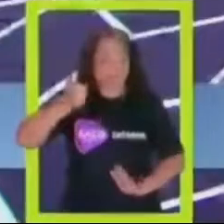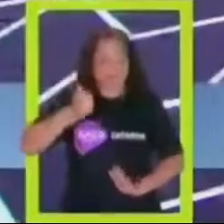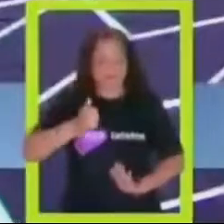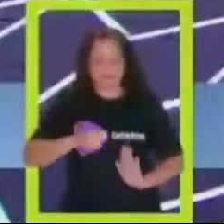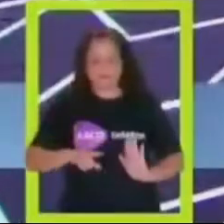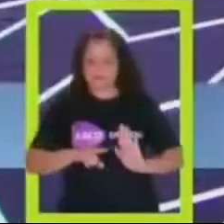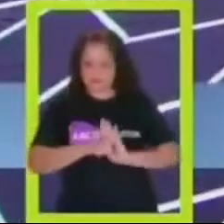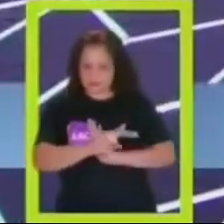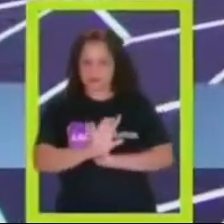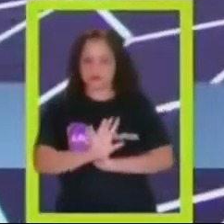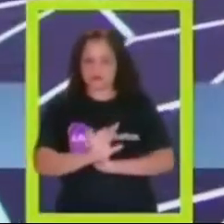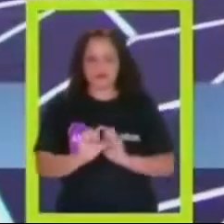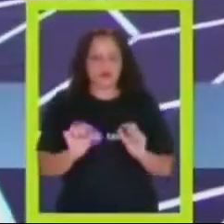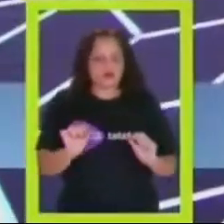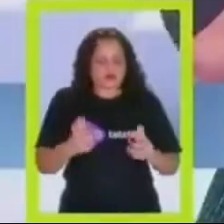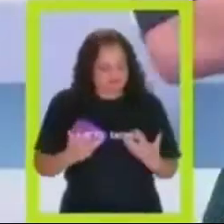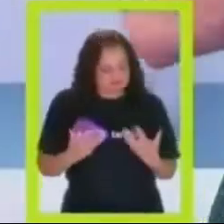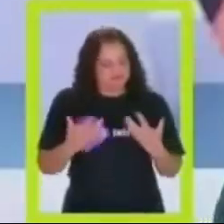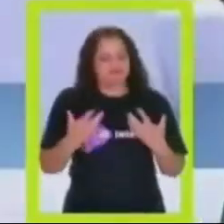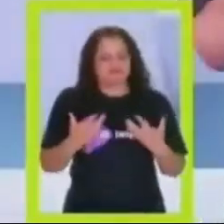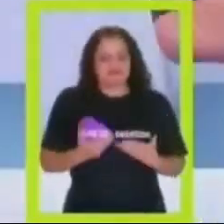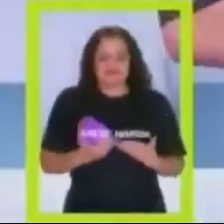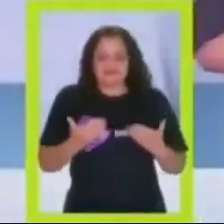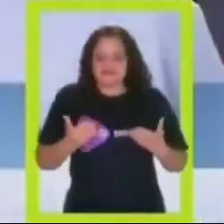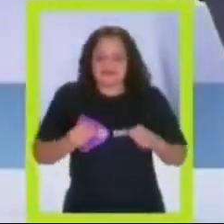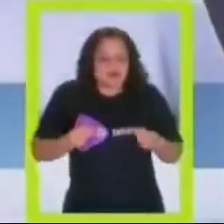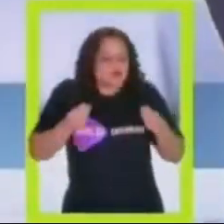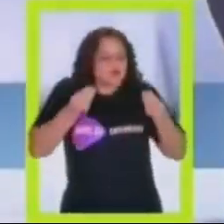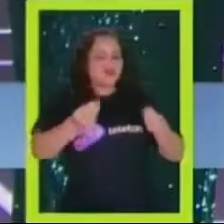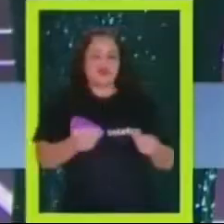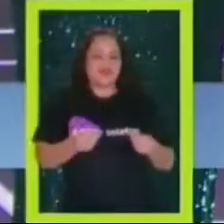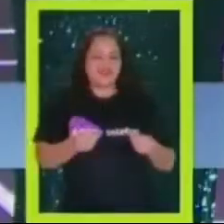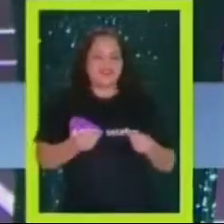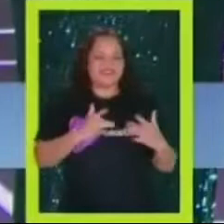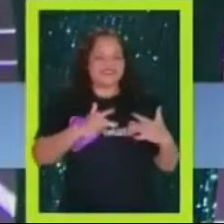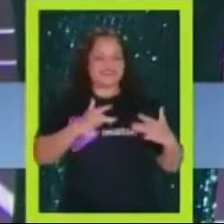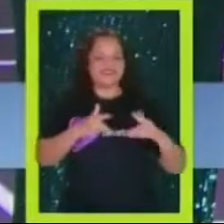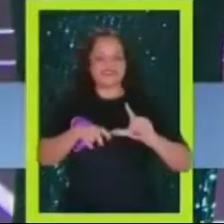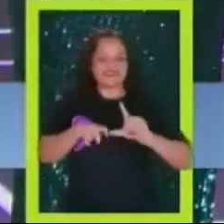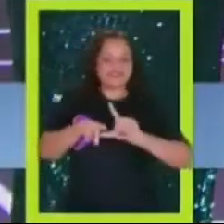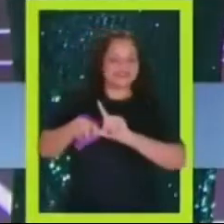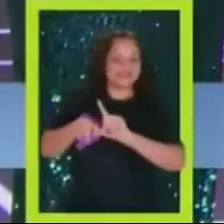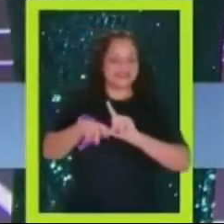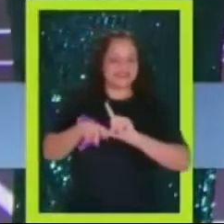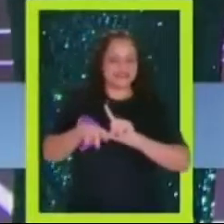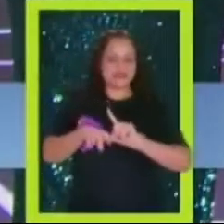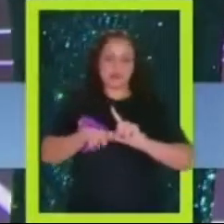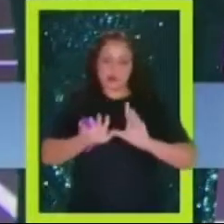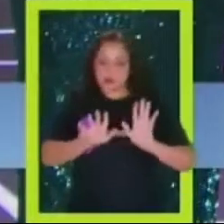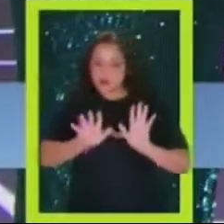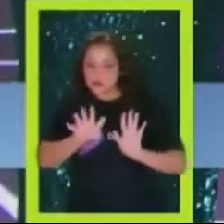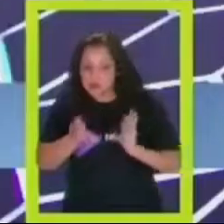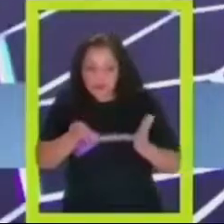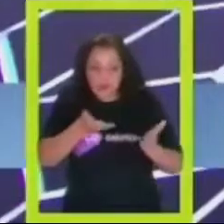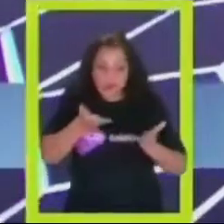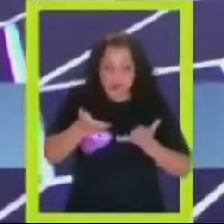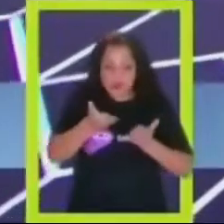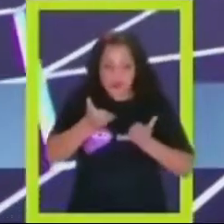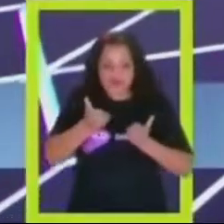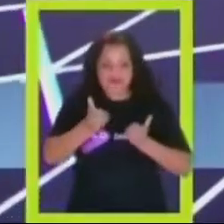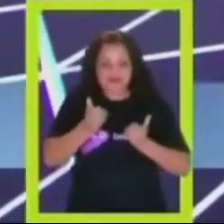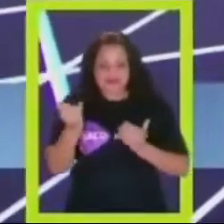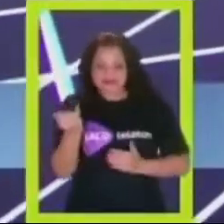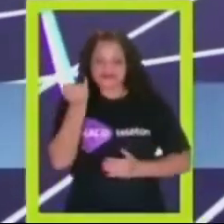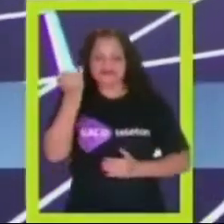fazer. O que motivou vocês a doarem para o Teleton? Exatamente. Como cuidar é tudo, a gente quer, junto